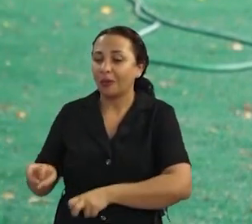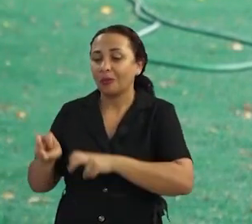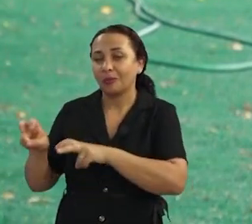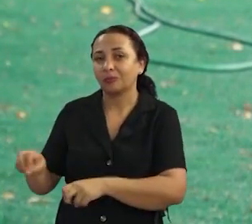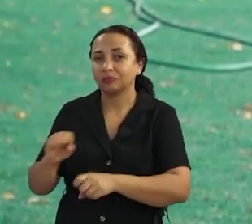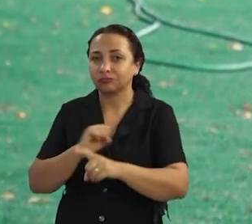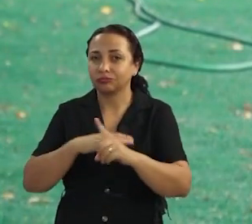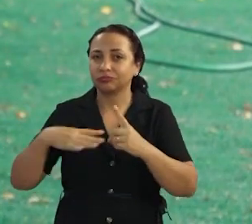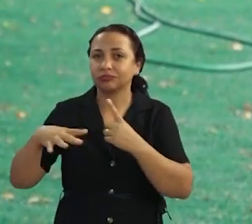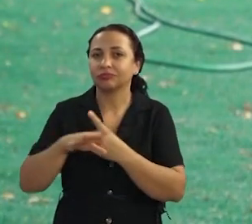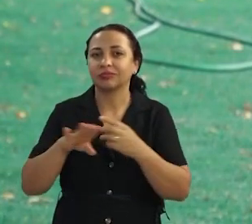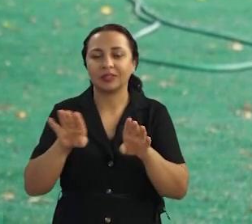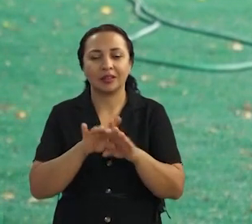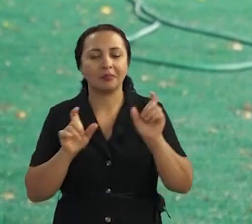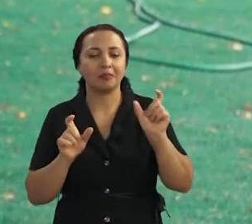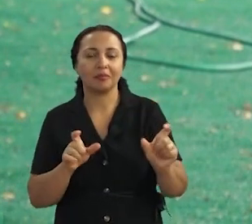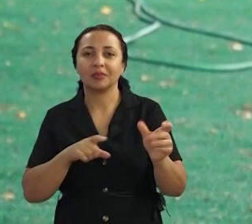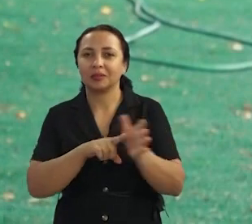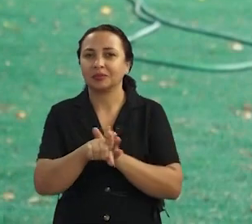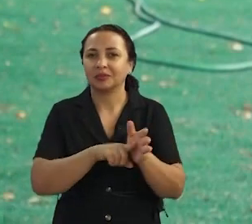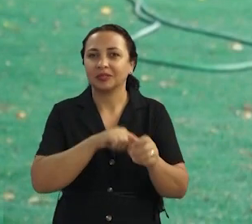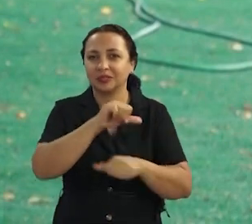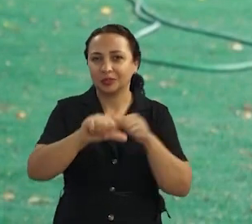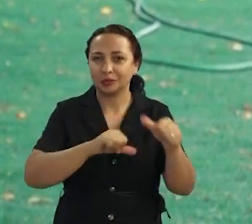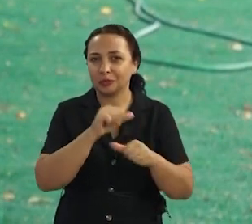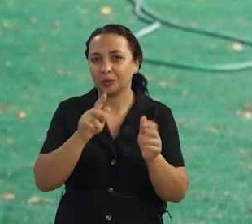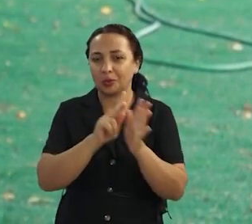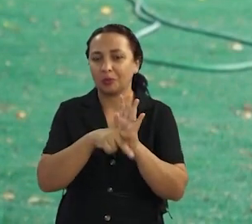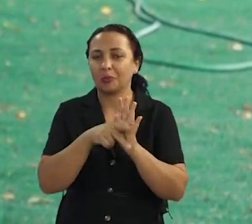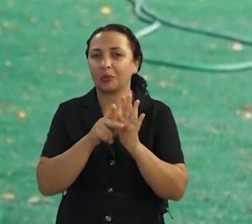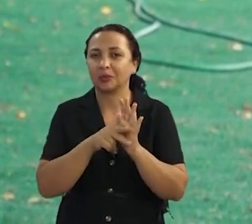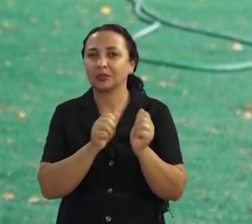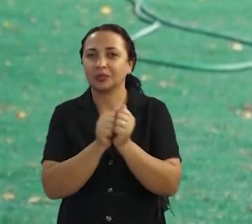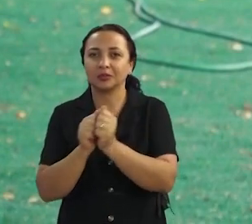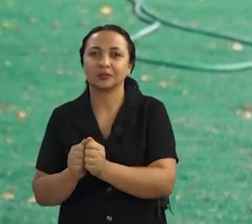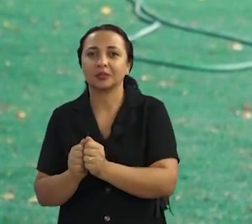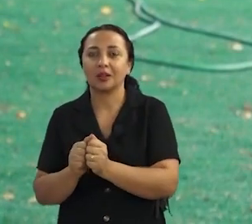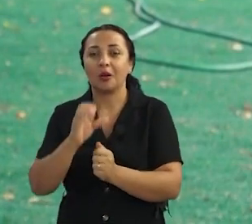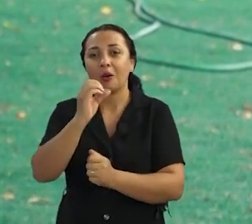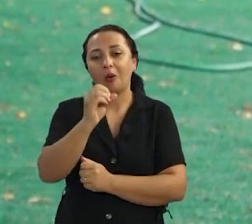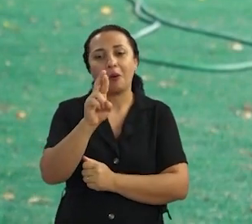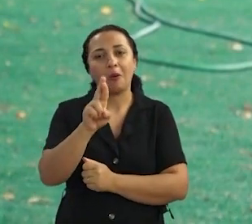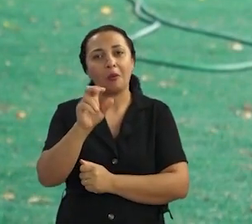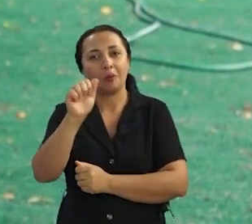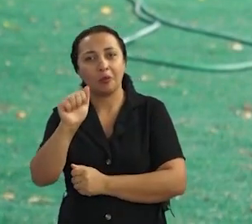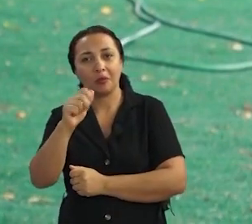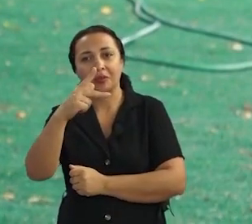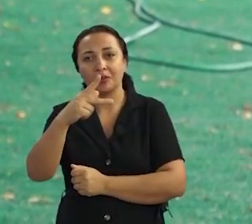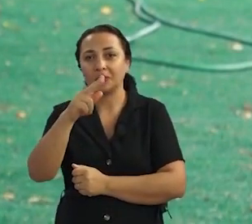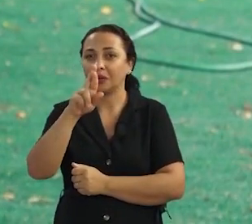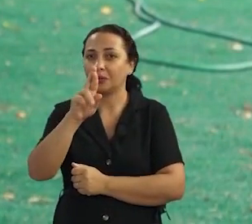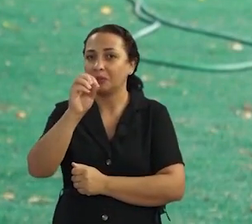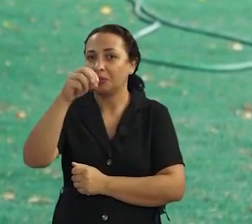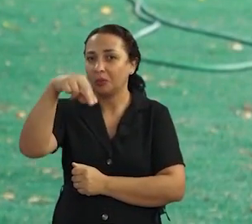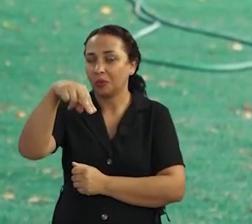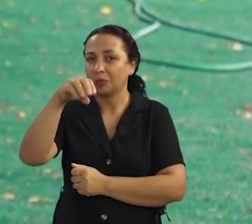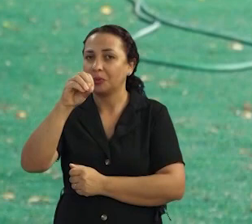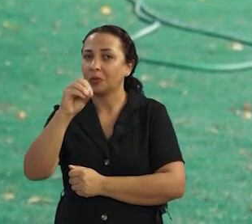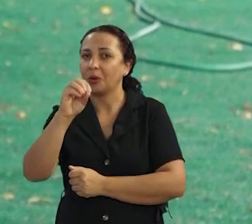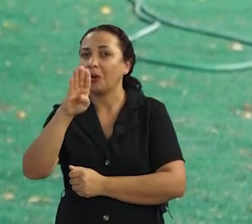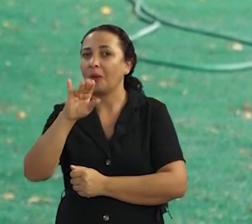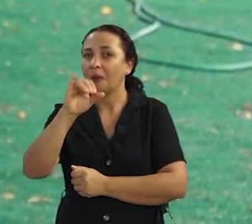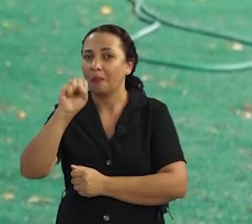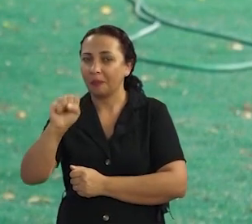produção orgânica e na parte de pesquisa, nós desenvolvemos um projeto com Ora Pronobis. Então, Ora Pronobis é